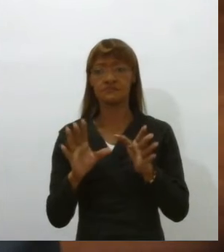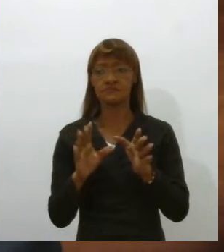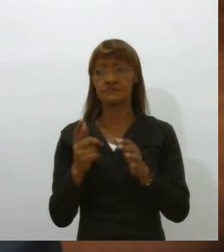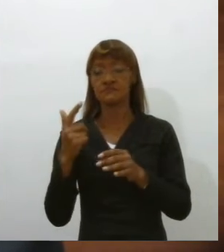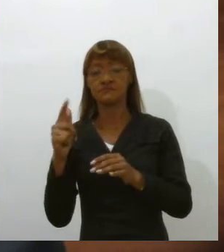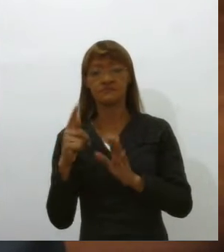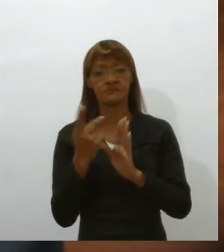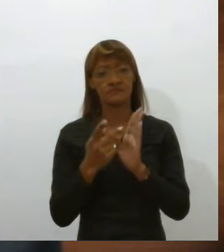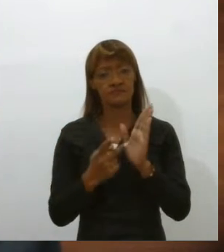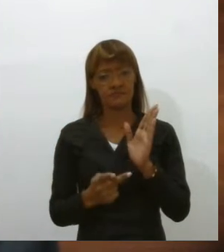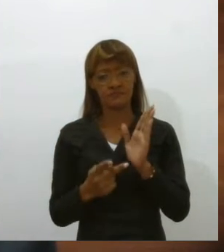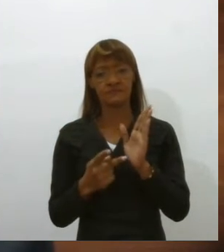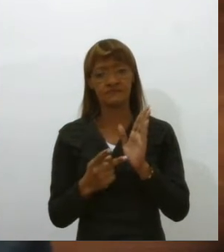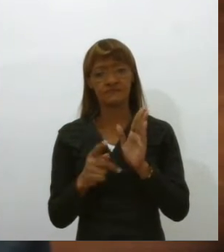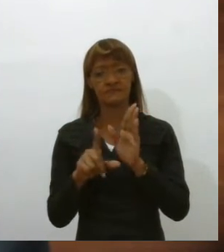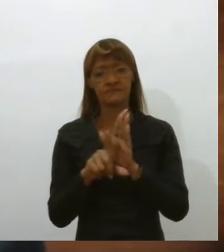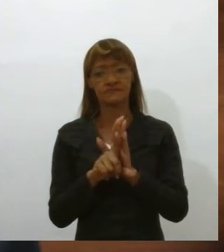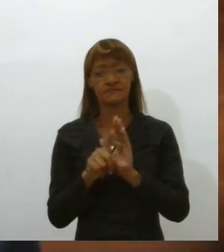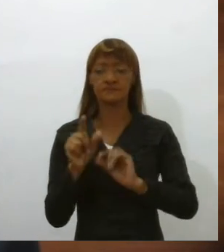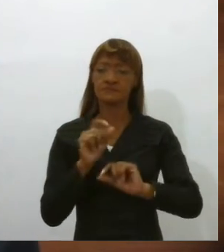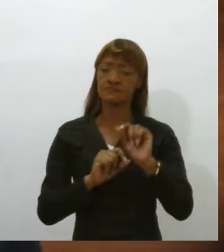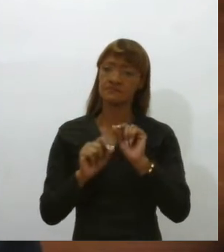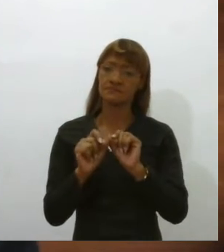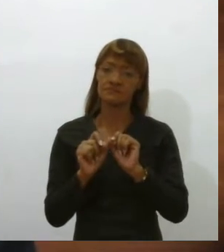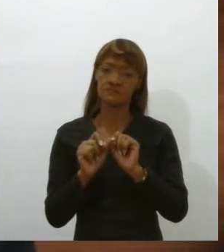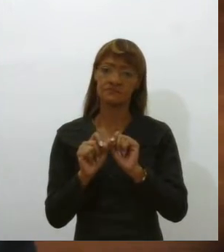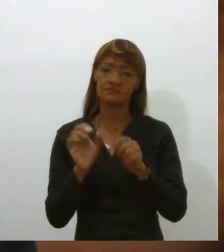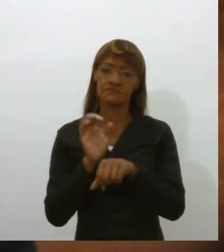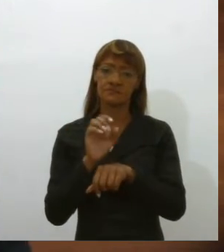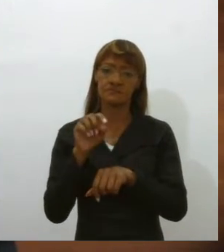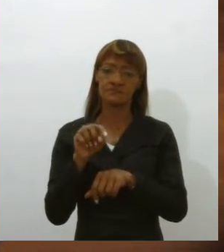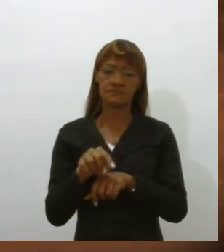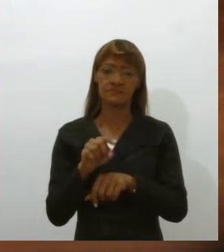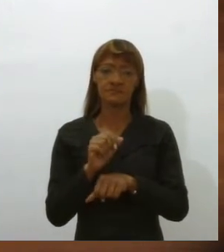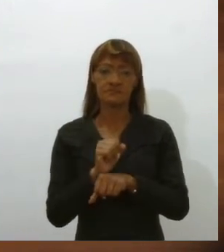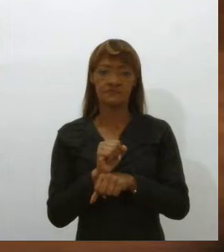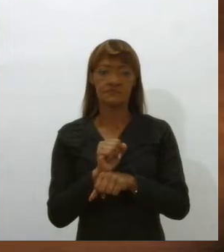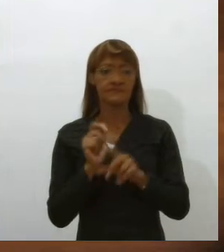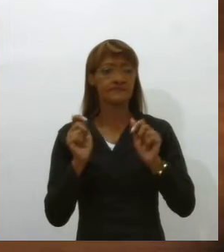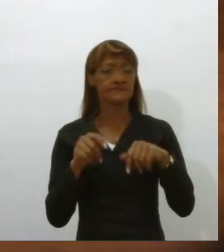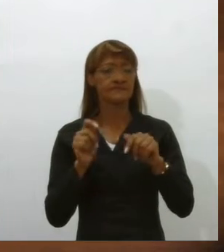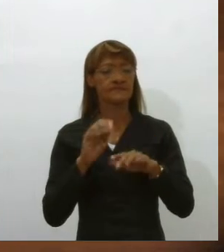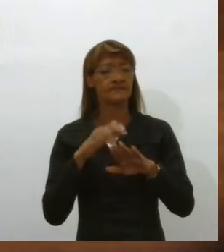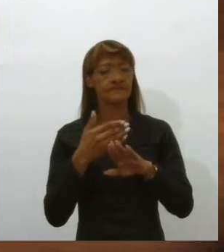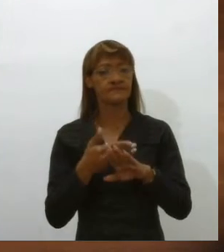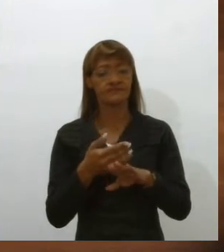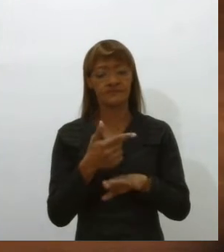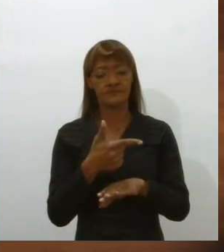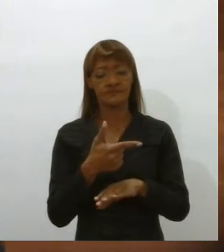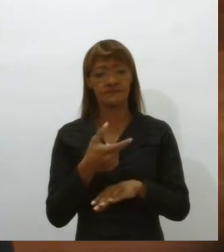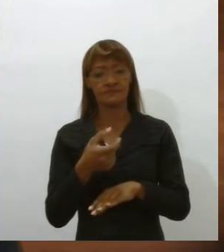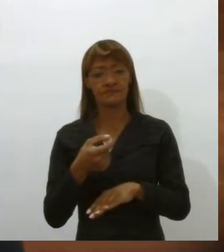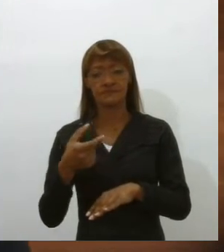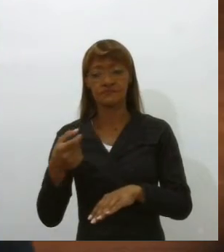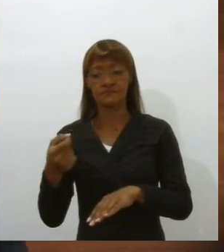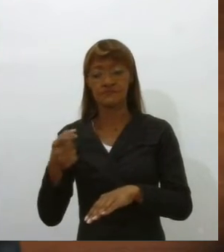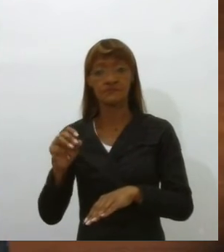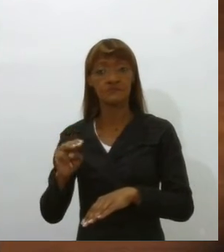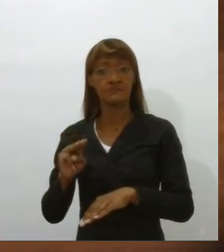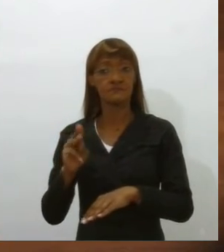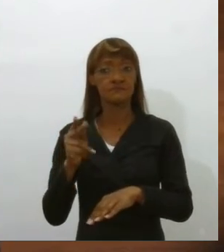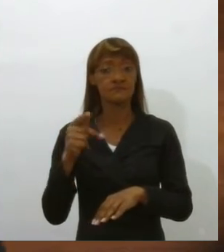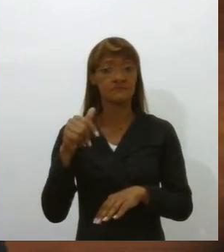lei anterior, que autorizava o Estado a contrair até 200 milhões de empréstimos junto